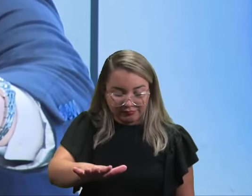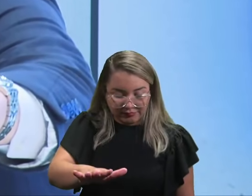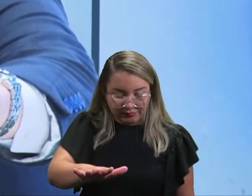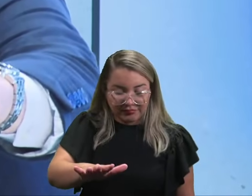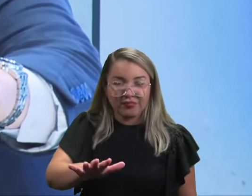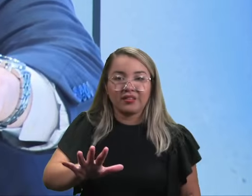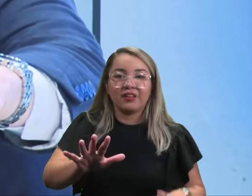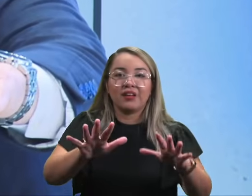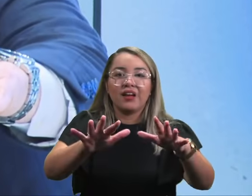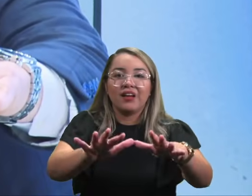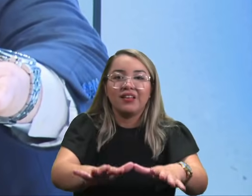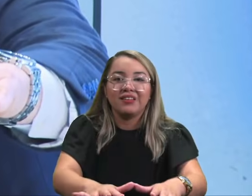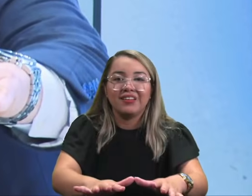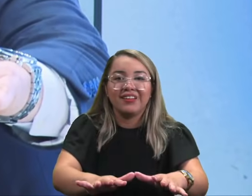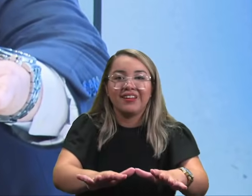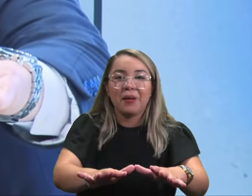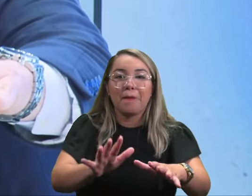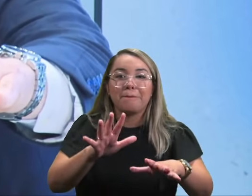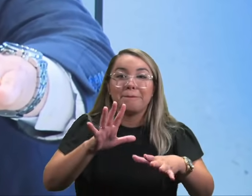tocou nele.